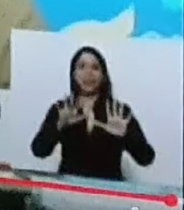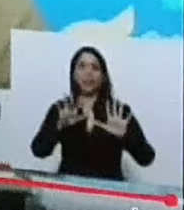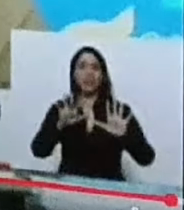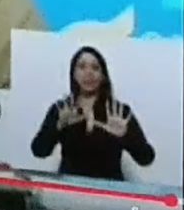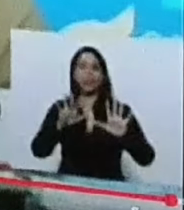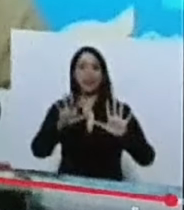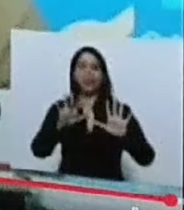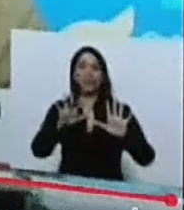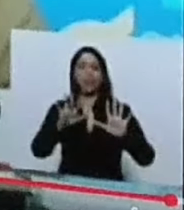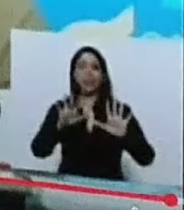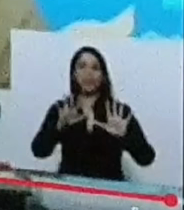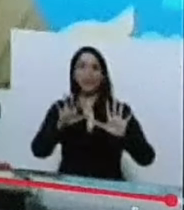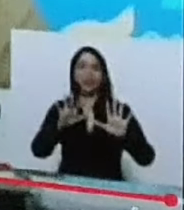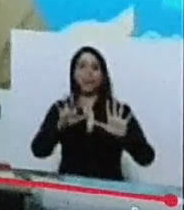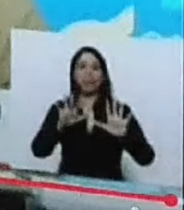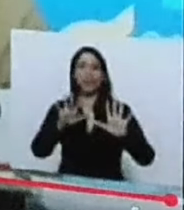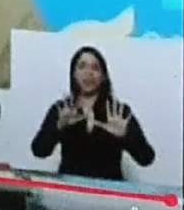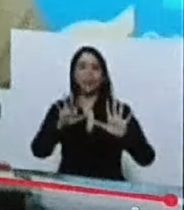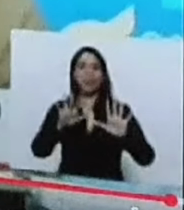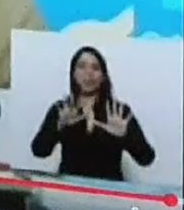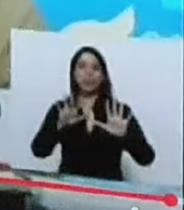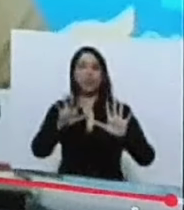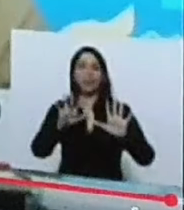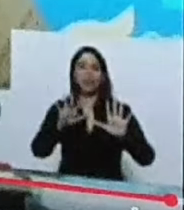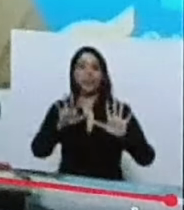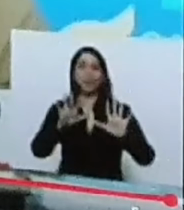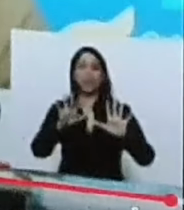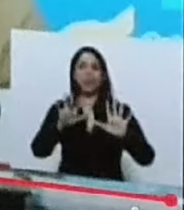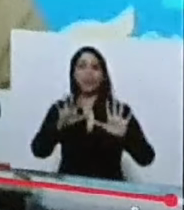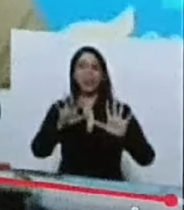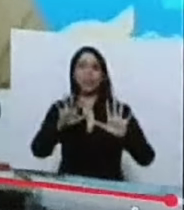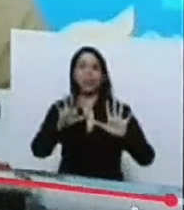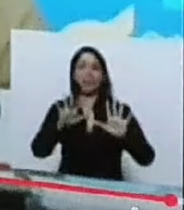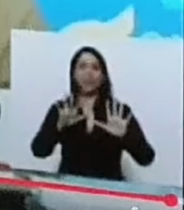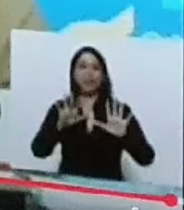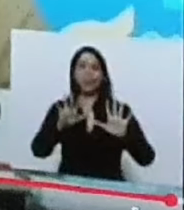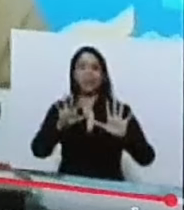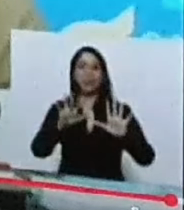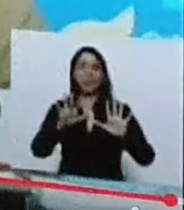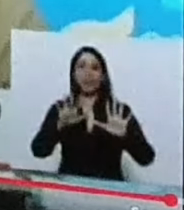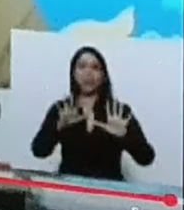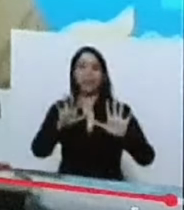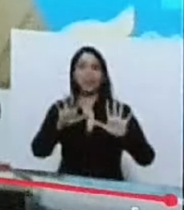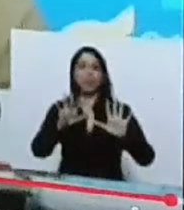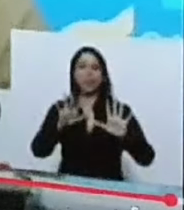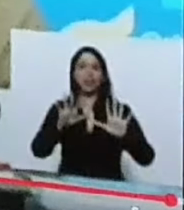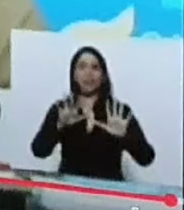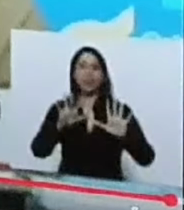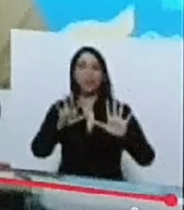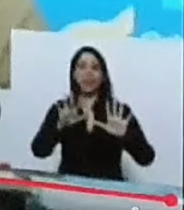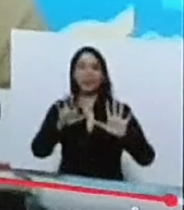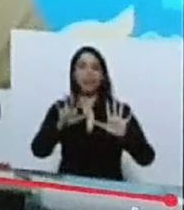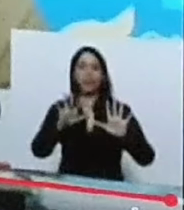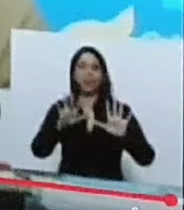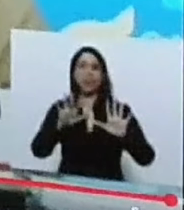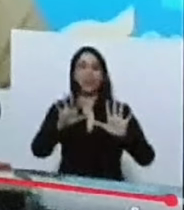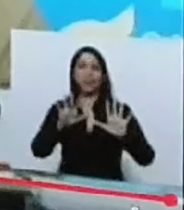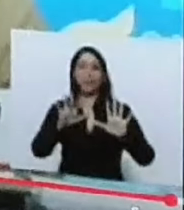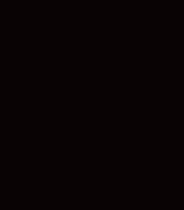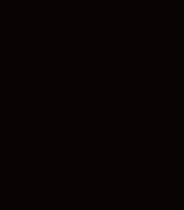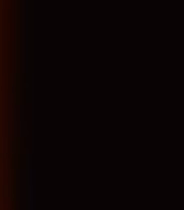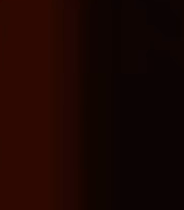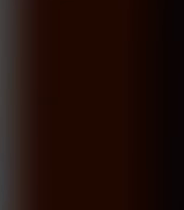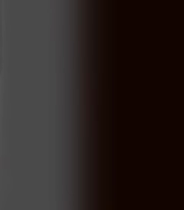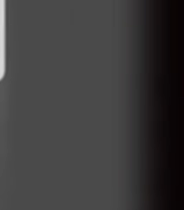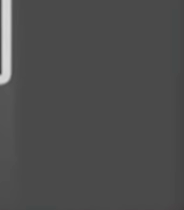Latina ressurgida das cinzas. Agora, impulsionada pelo coronavírus.